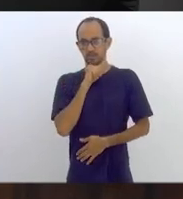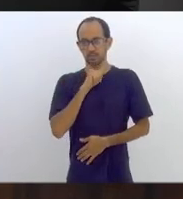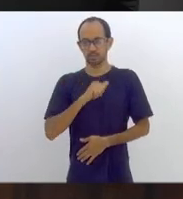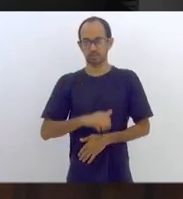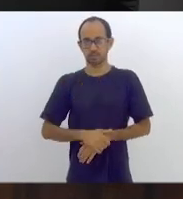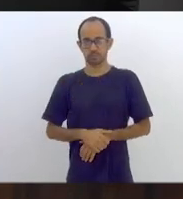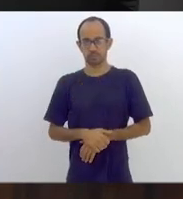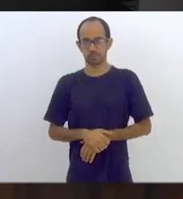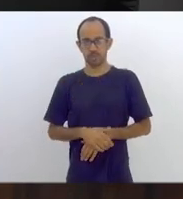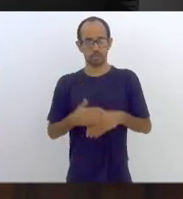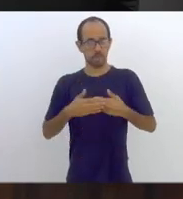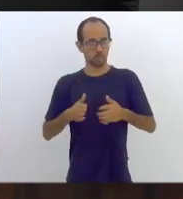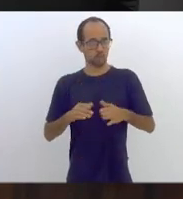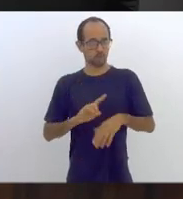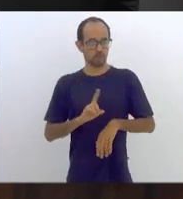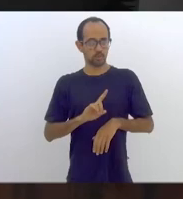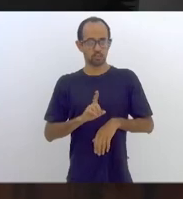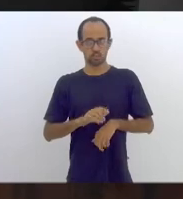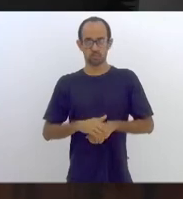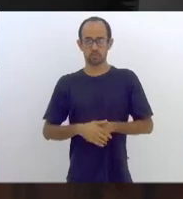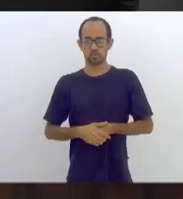não na abertura não